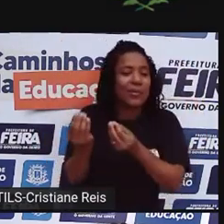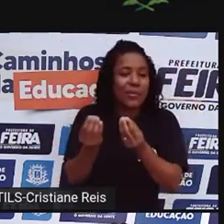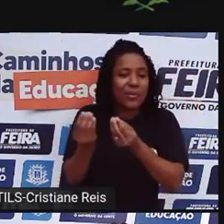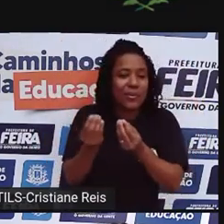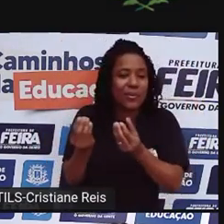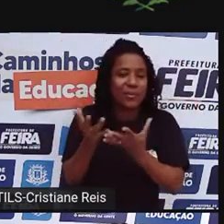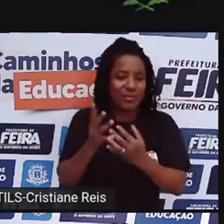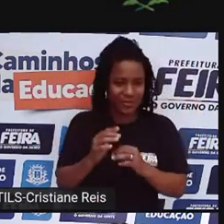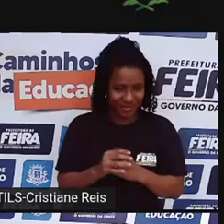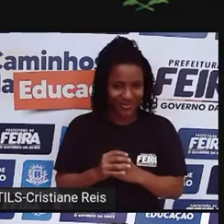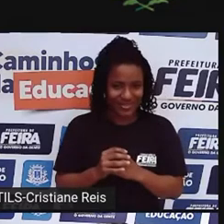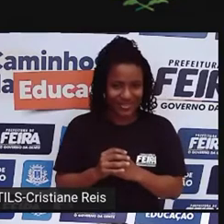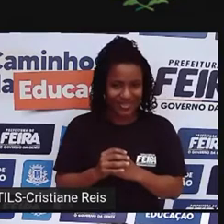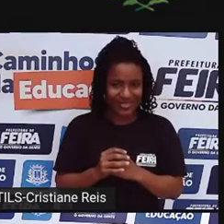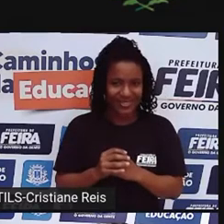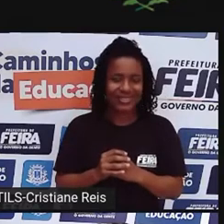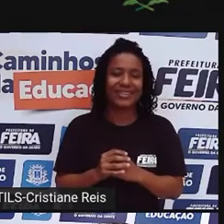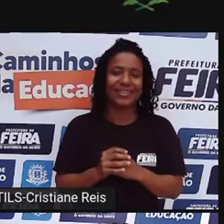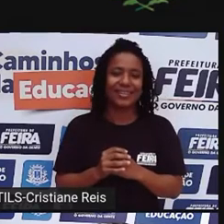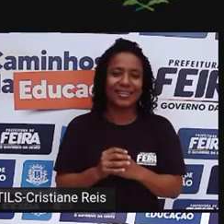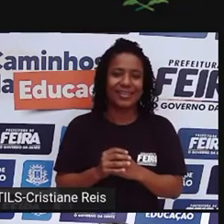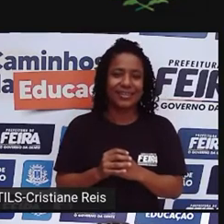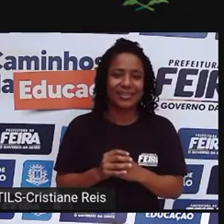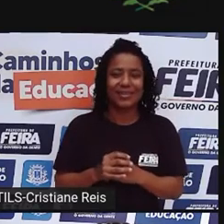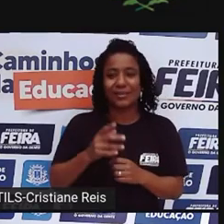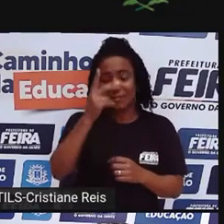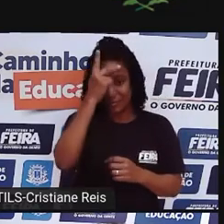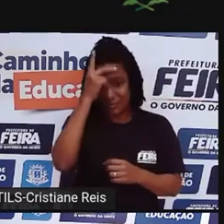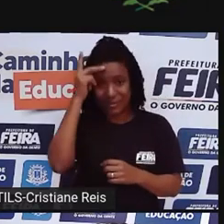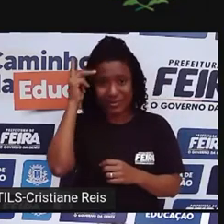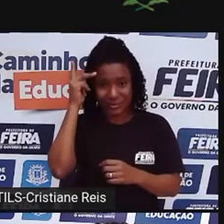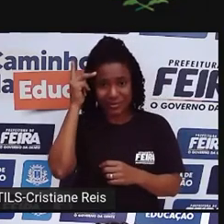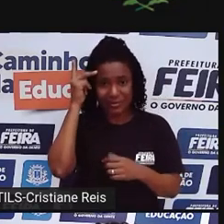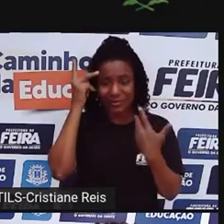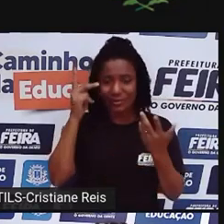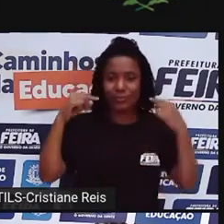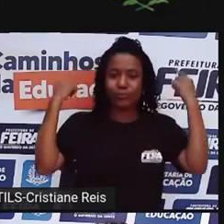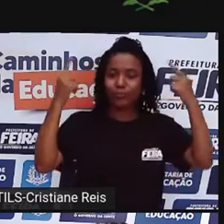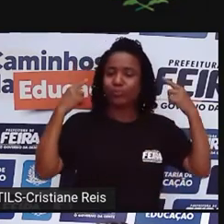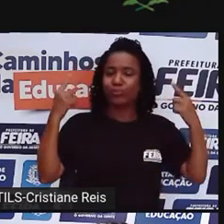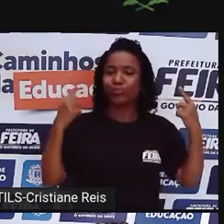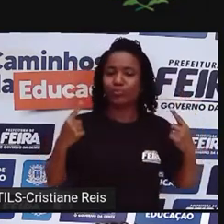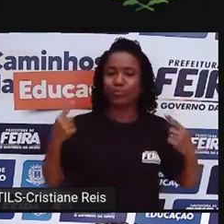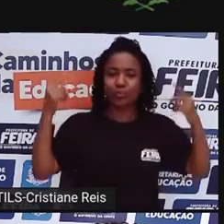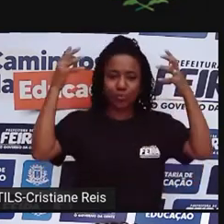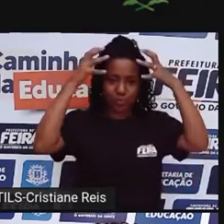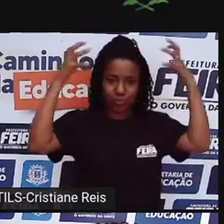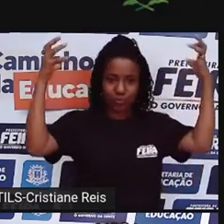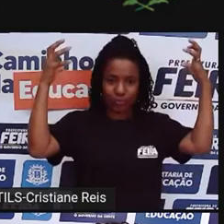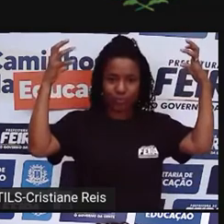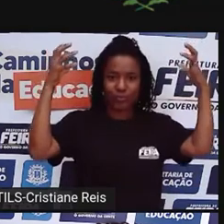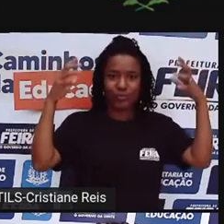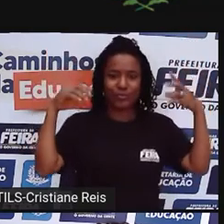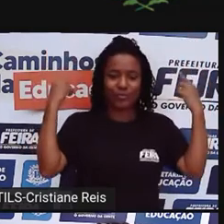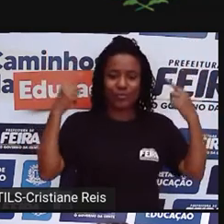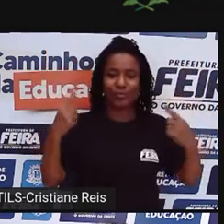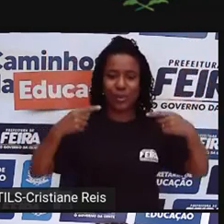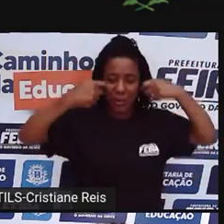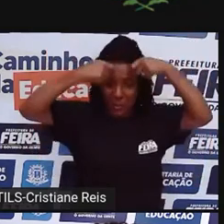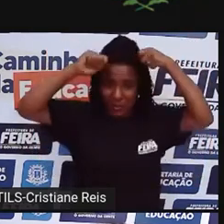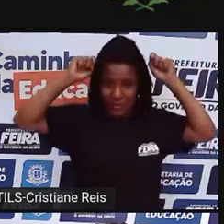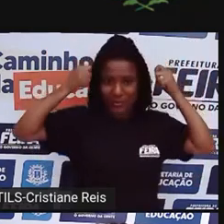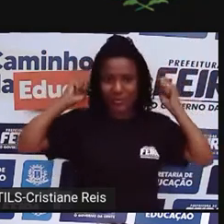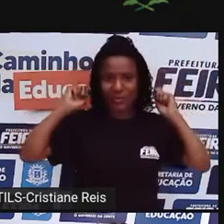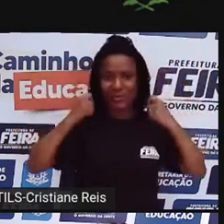pessoas que resolvem assumir esse cabelo black power, crespo, trança ou tantas